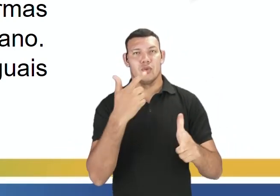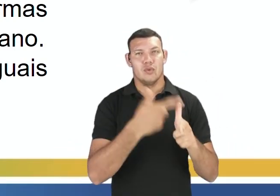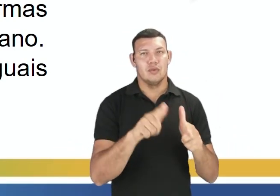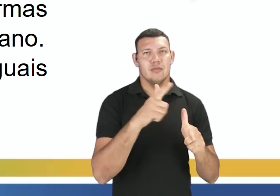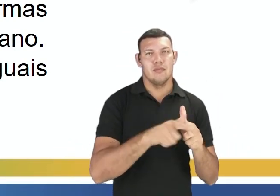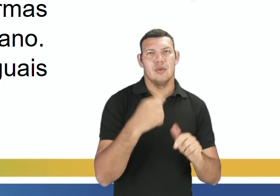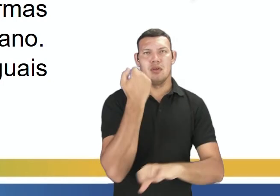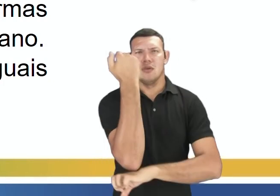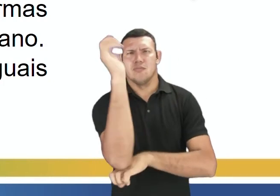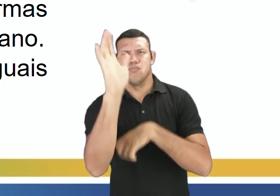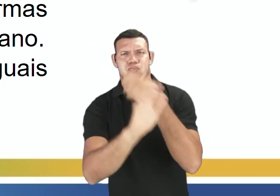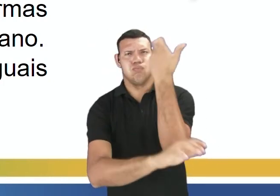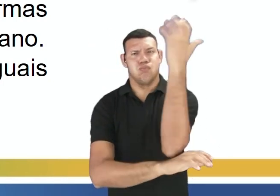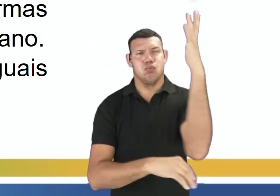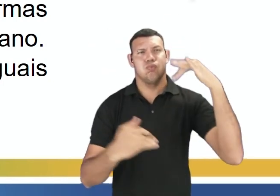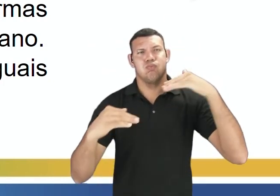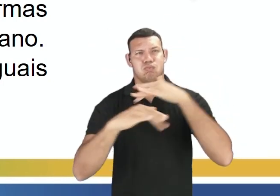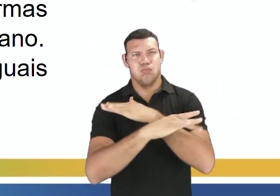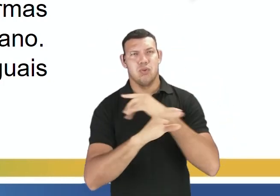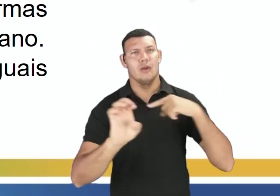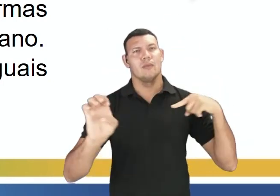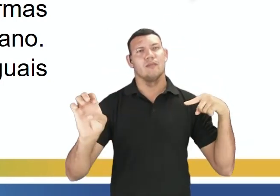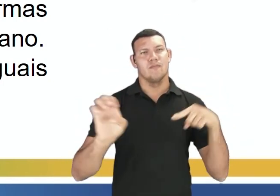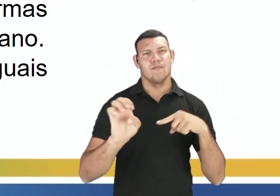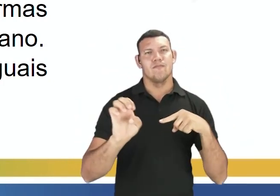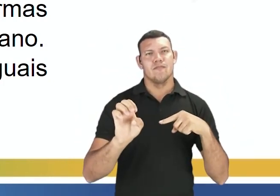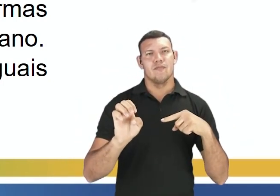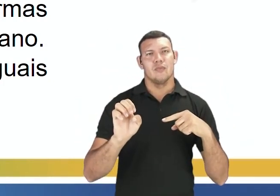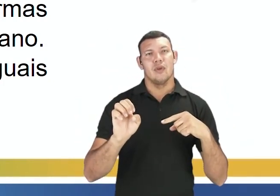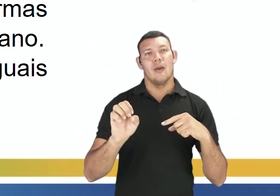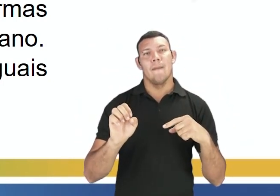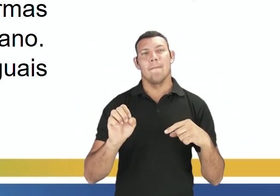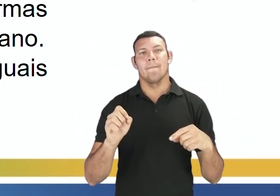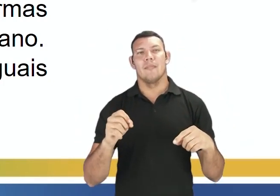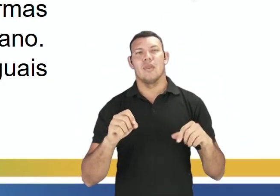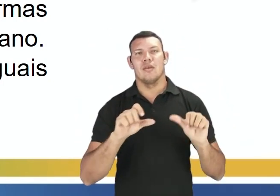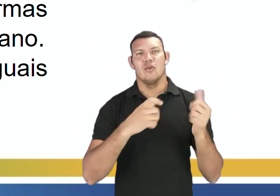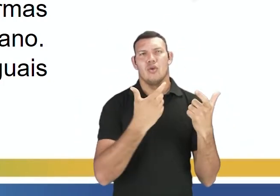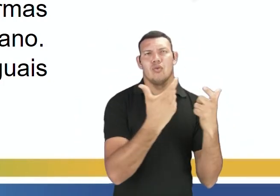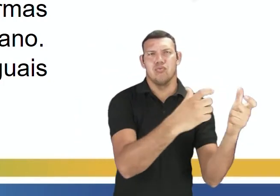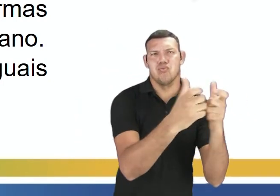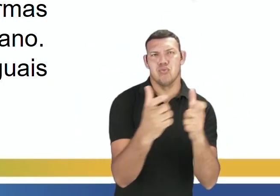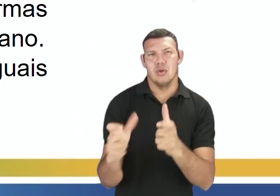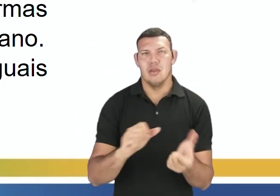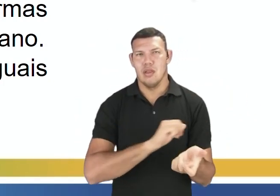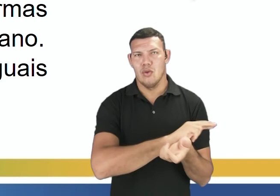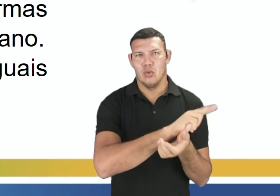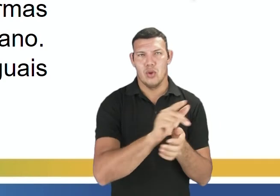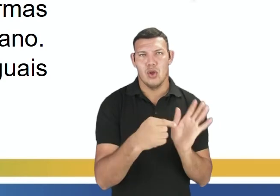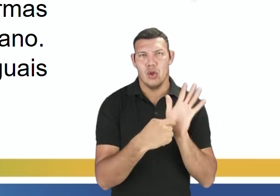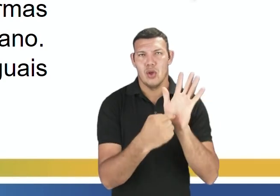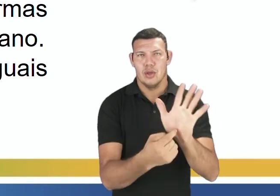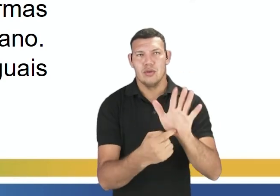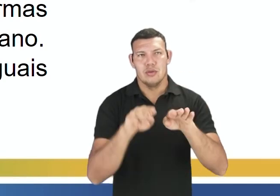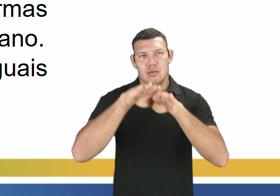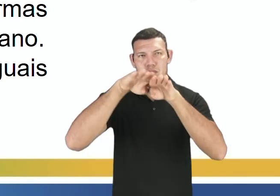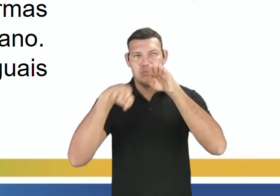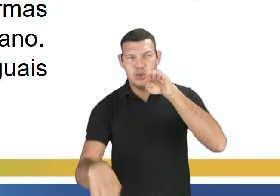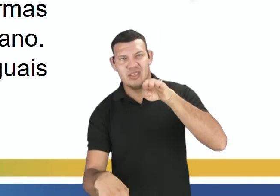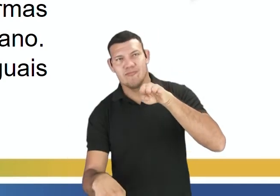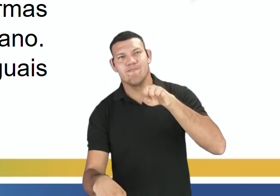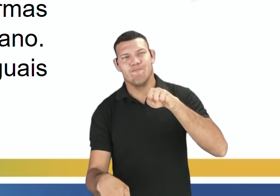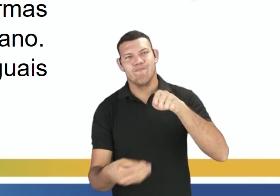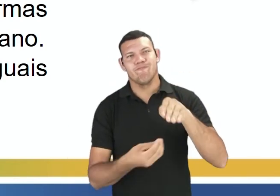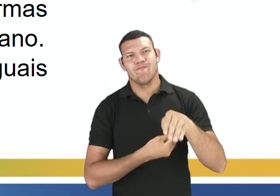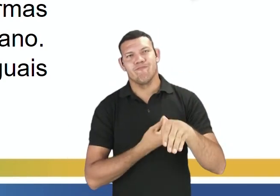formas revela as desigualdades e condições de vida da população da cidade. Então, a alternativa A, B,